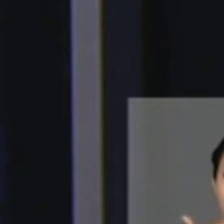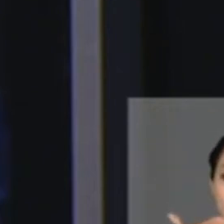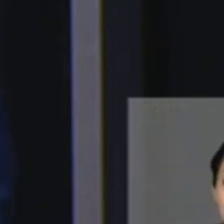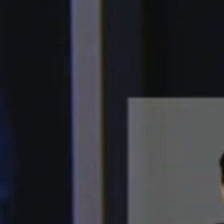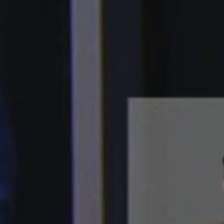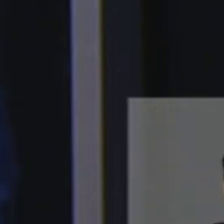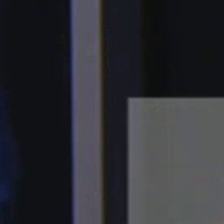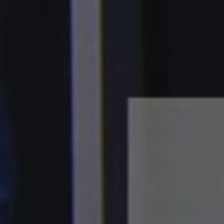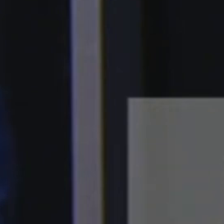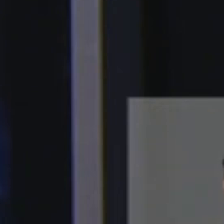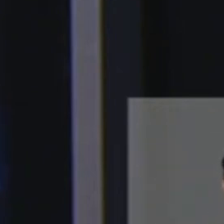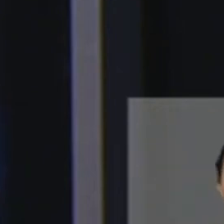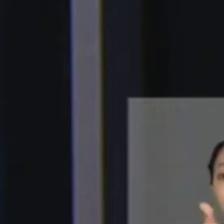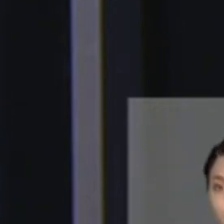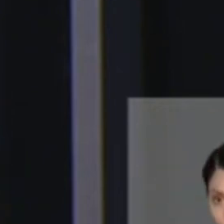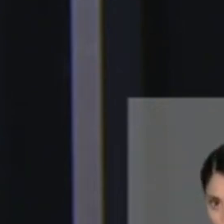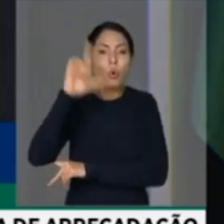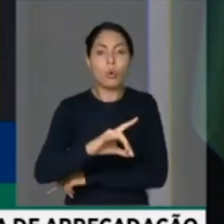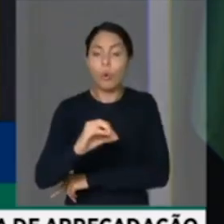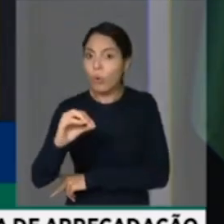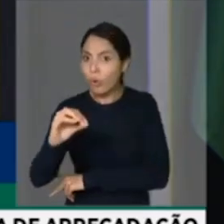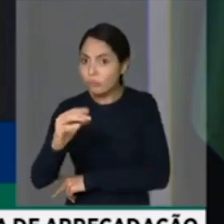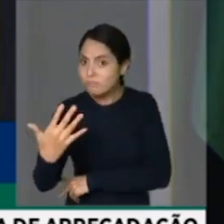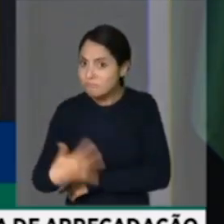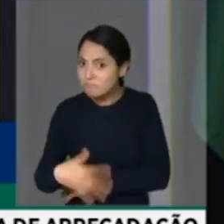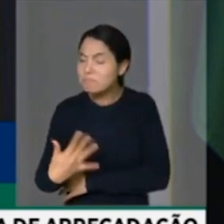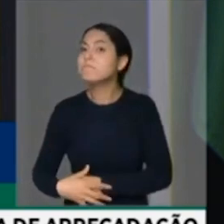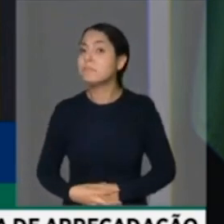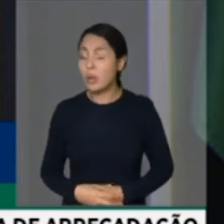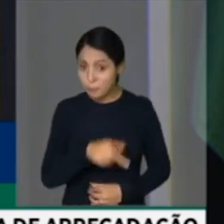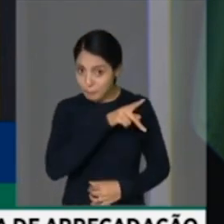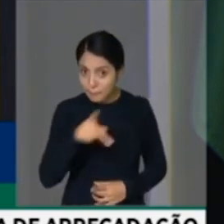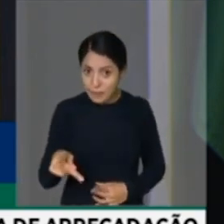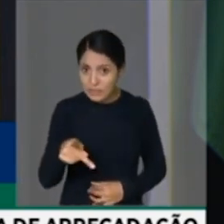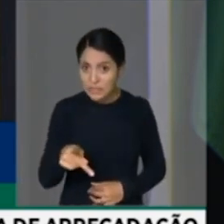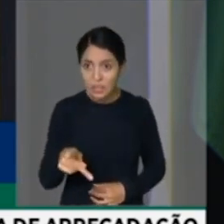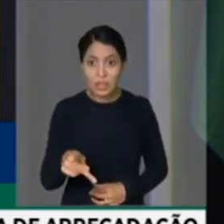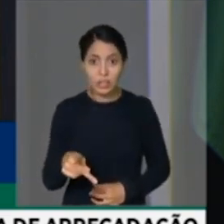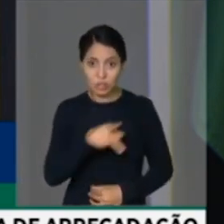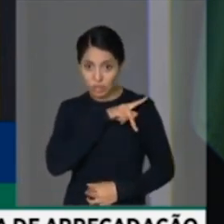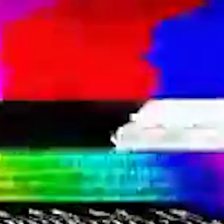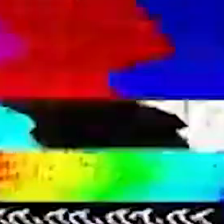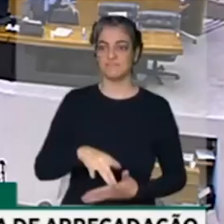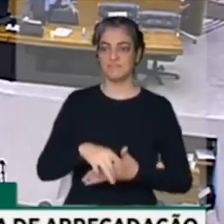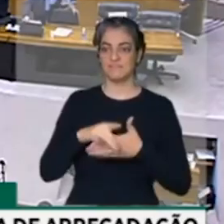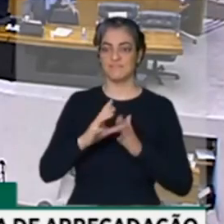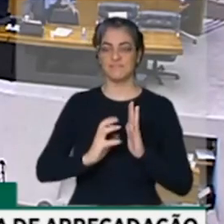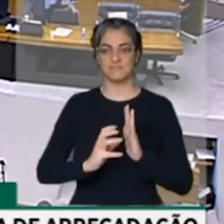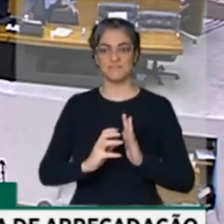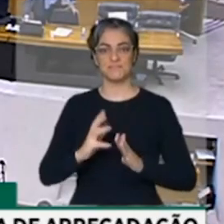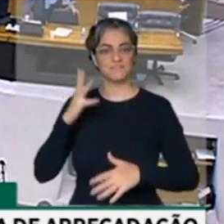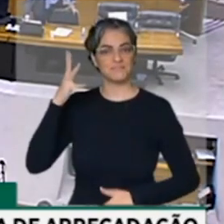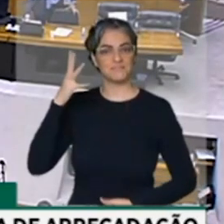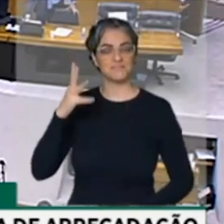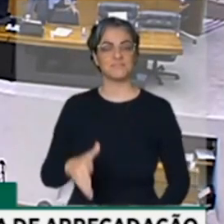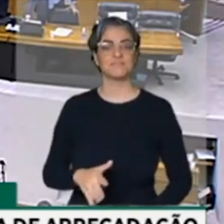acidente no dia 1º de janeiro de 2021. O presidente da república não pode comprar um café com cartão corporativo. Pelo tempo de